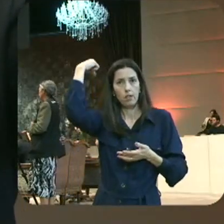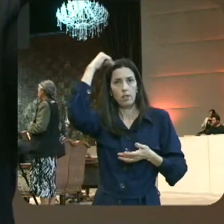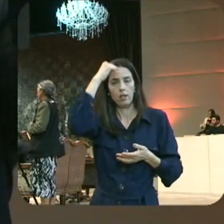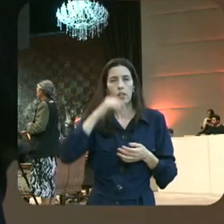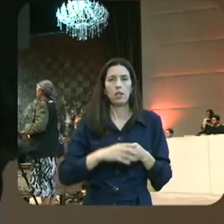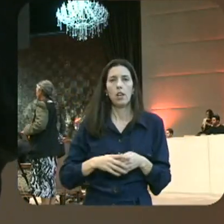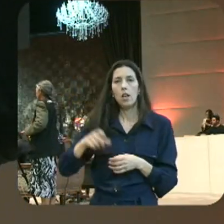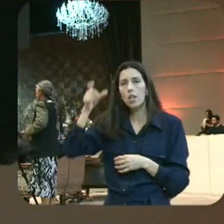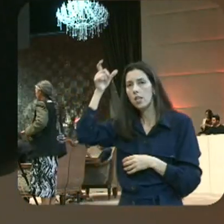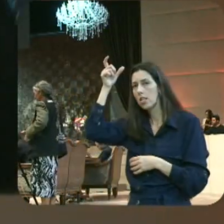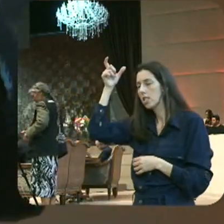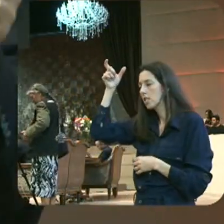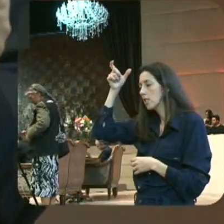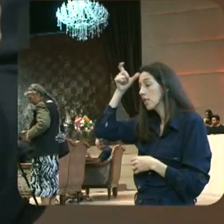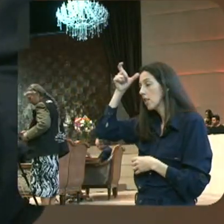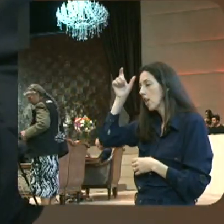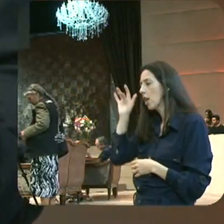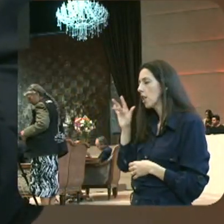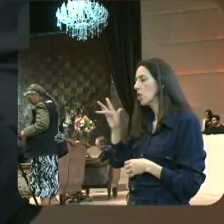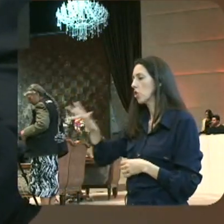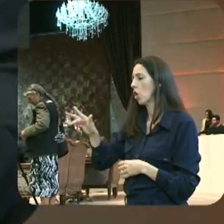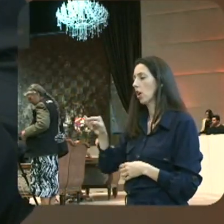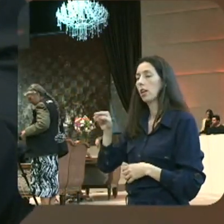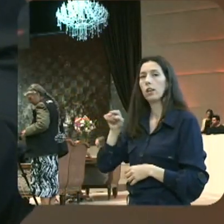pode tocar na tua vida.